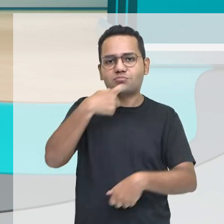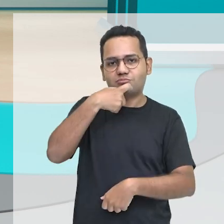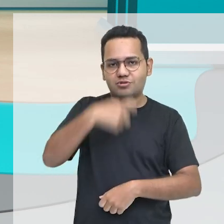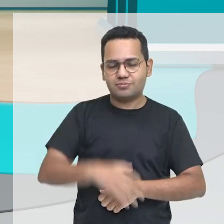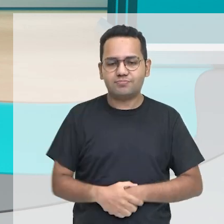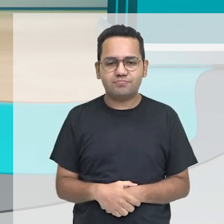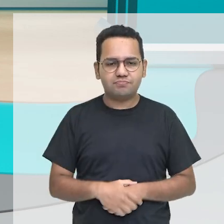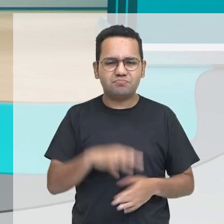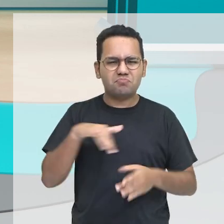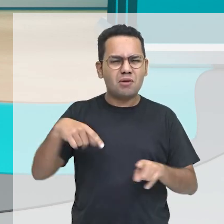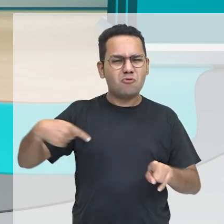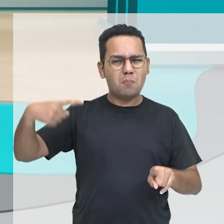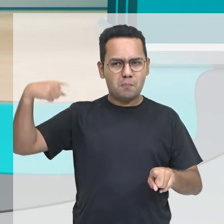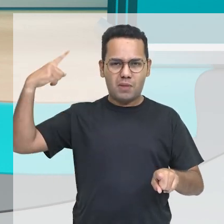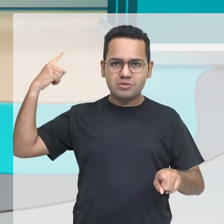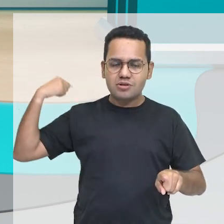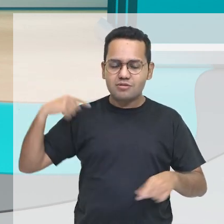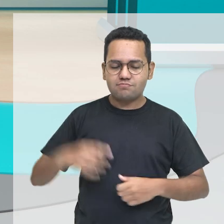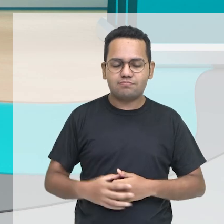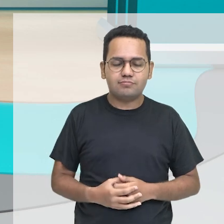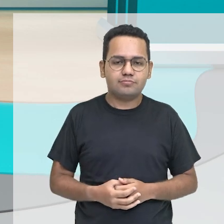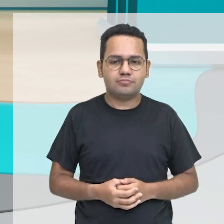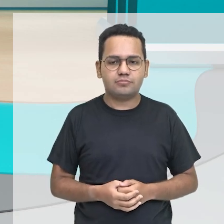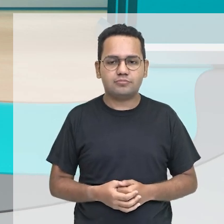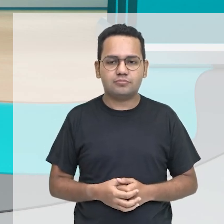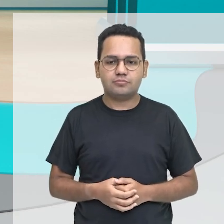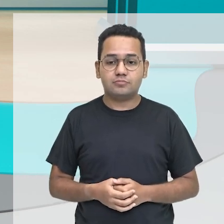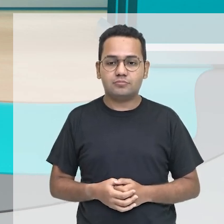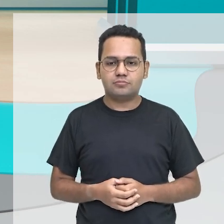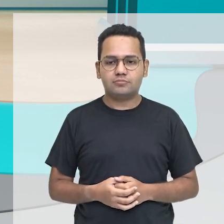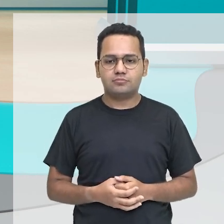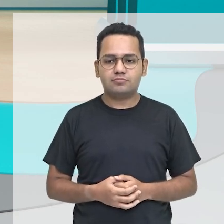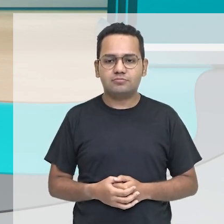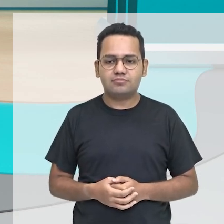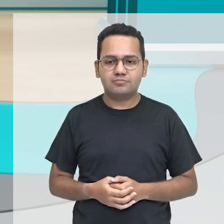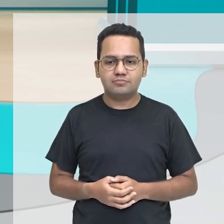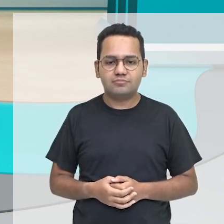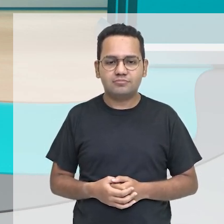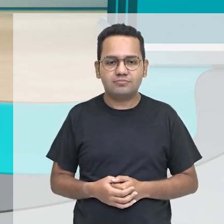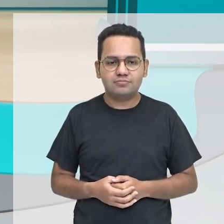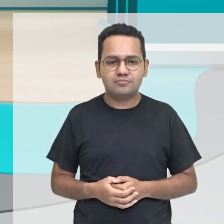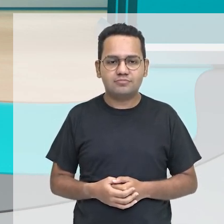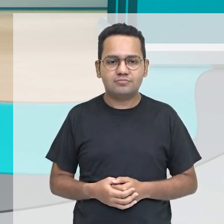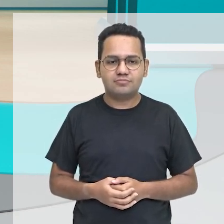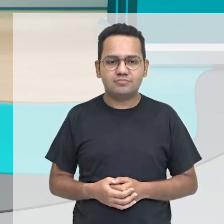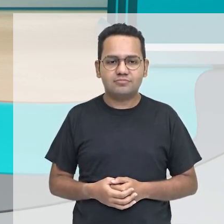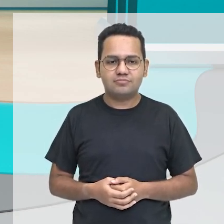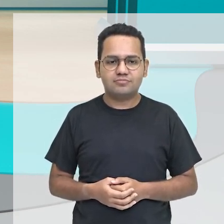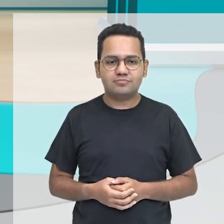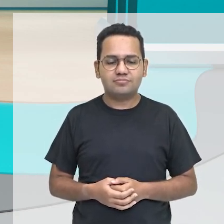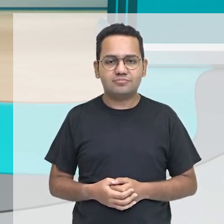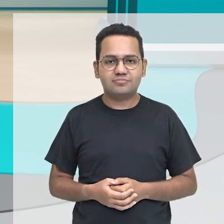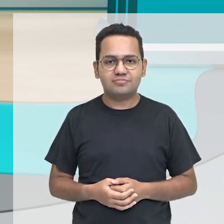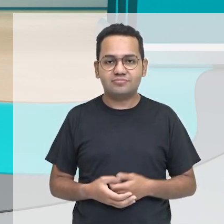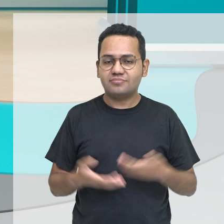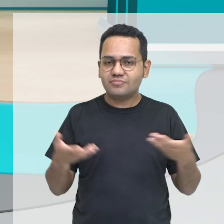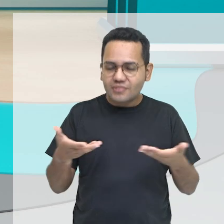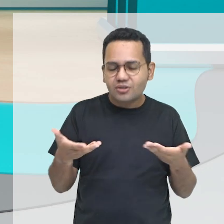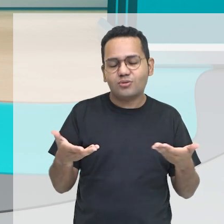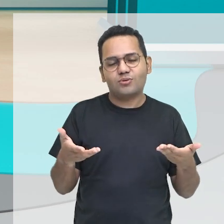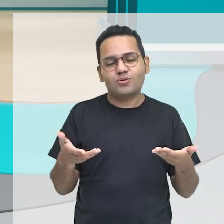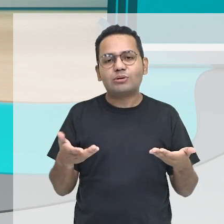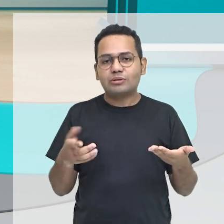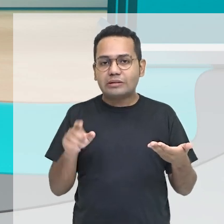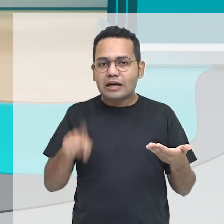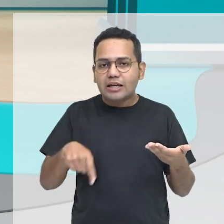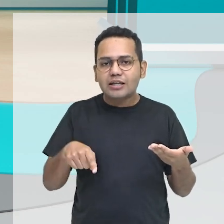tempo atrás, ok? Então, eu gostaria de dar as boas-vindas para vocês nessa jornada fascinante